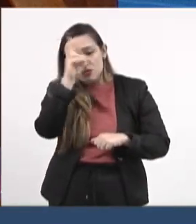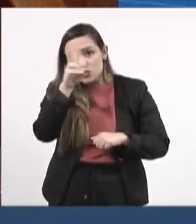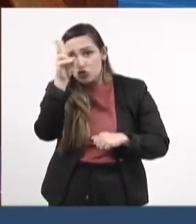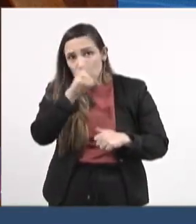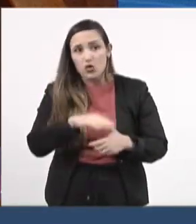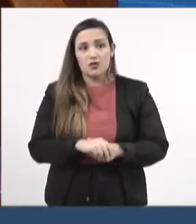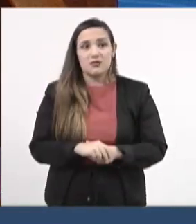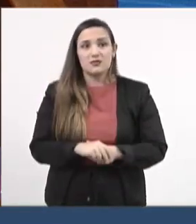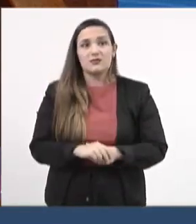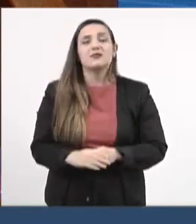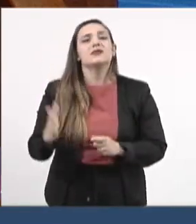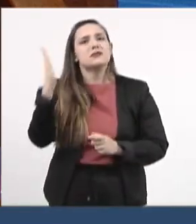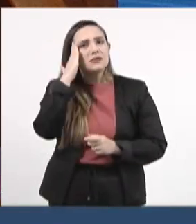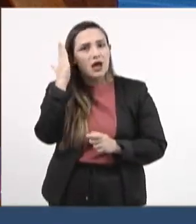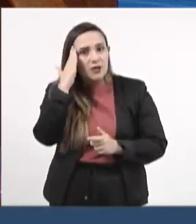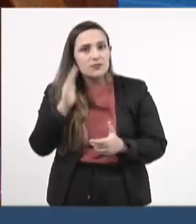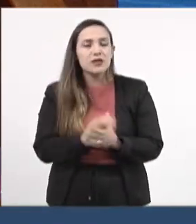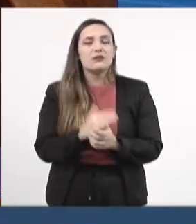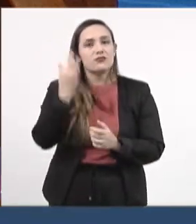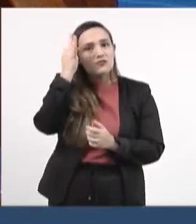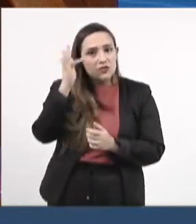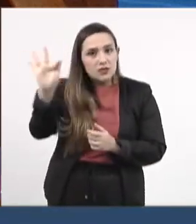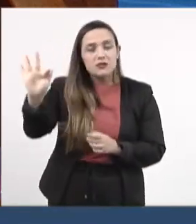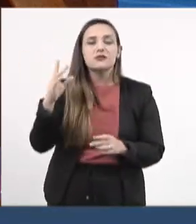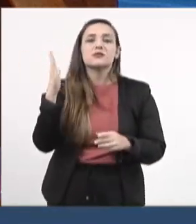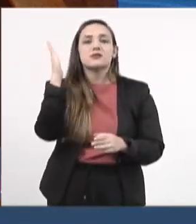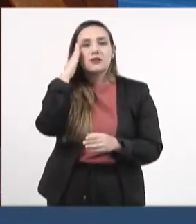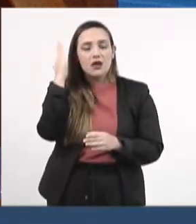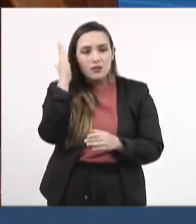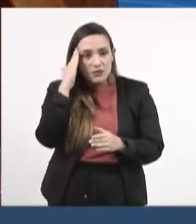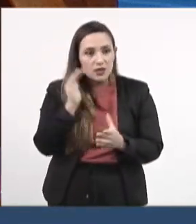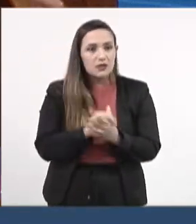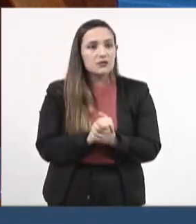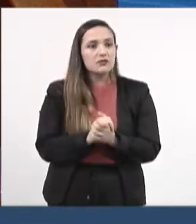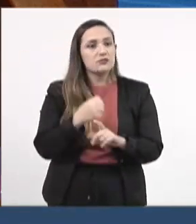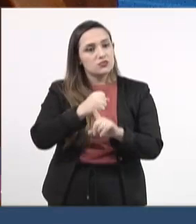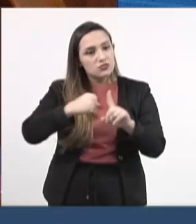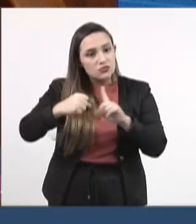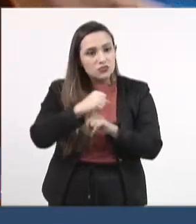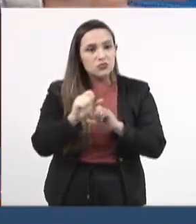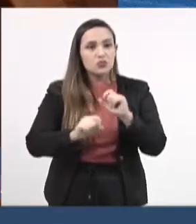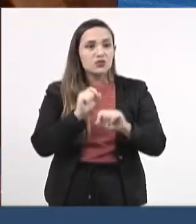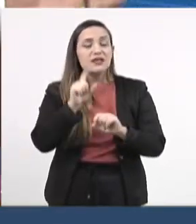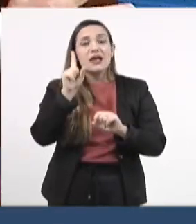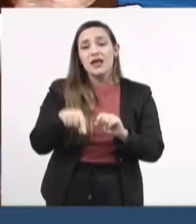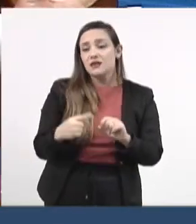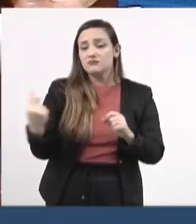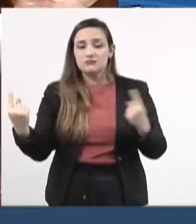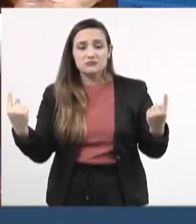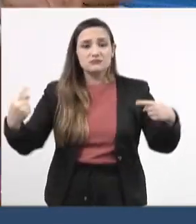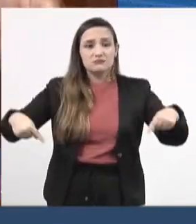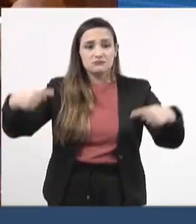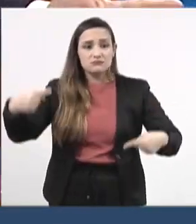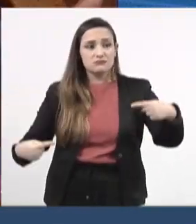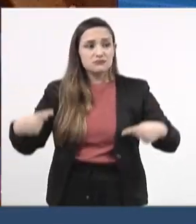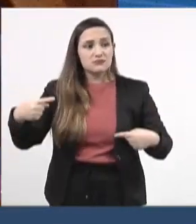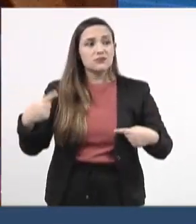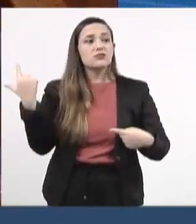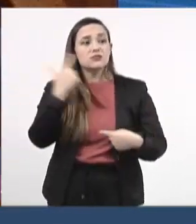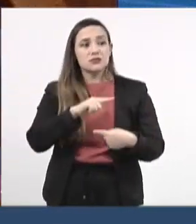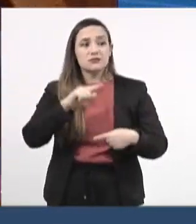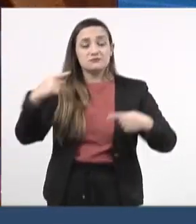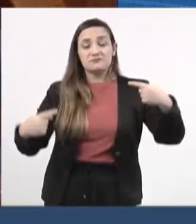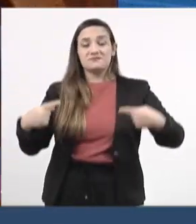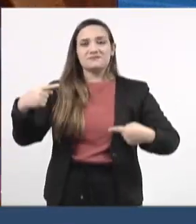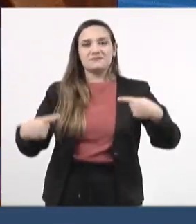história, sabendo filosofia, sabendo o que é isso, o que é aquilo, até para debater.